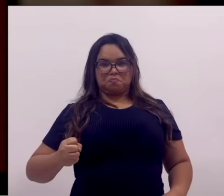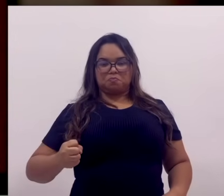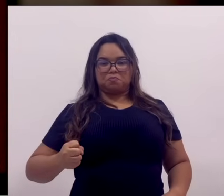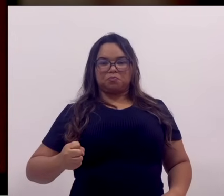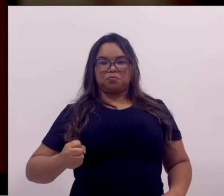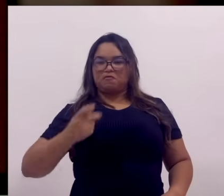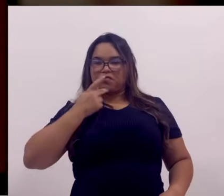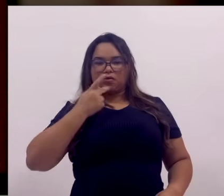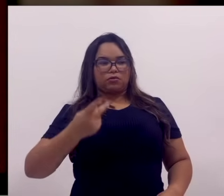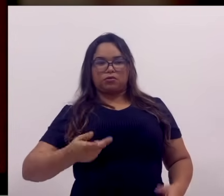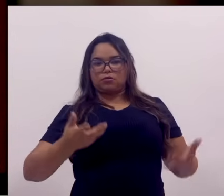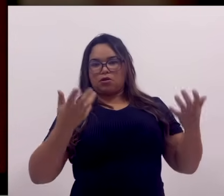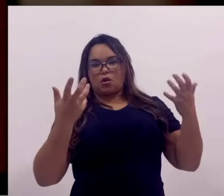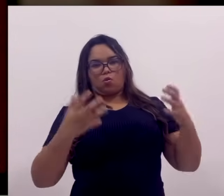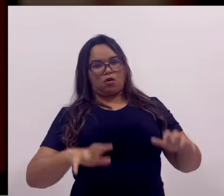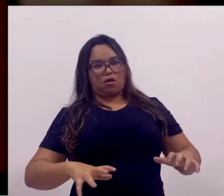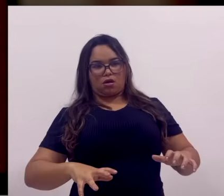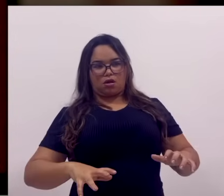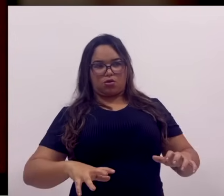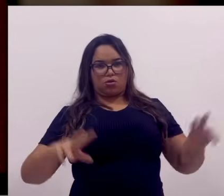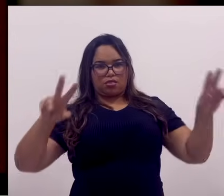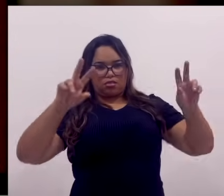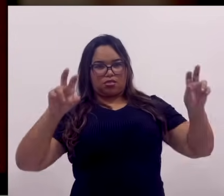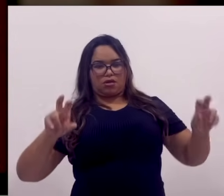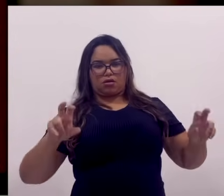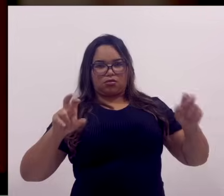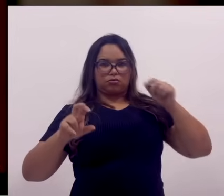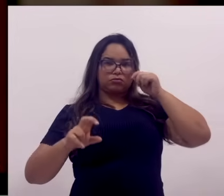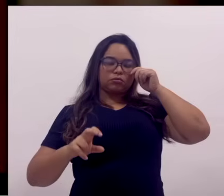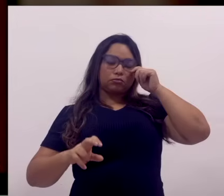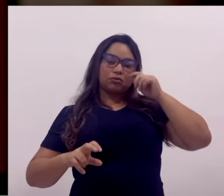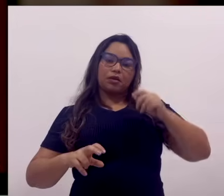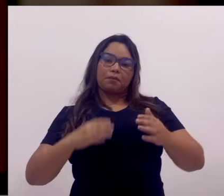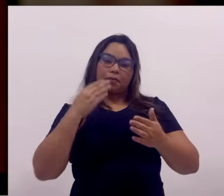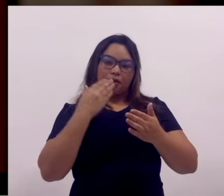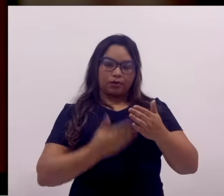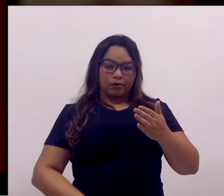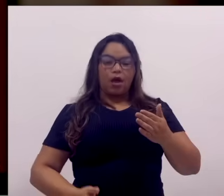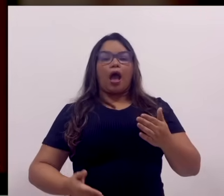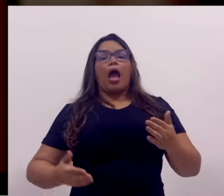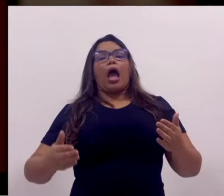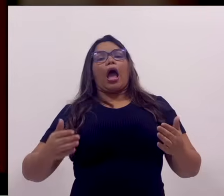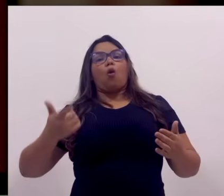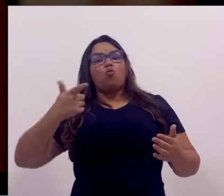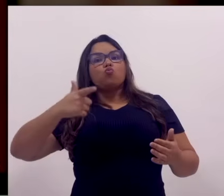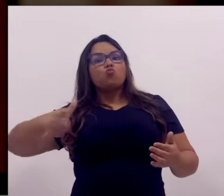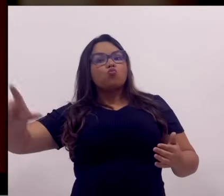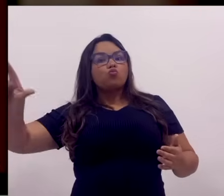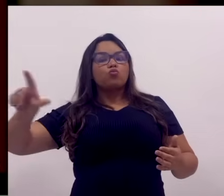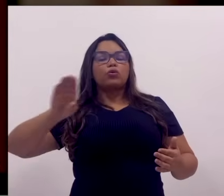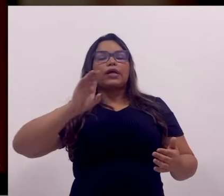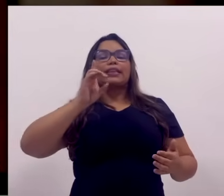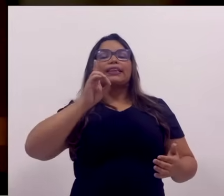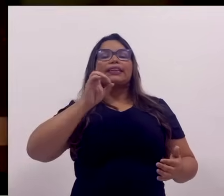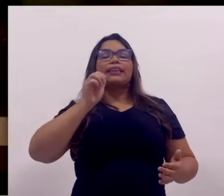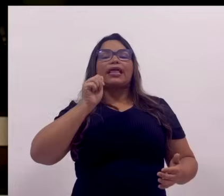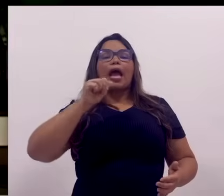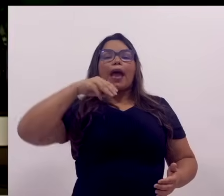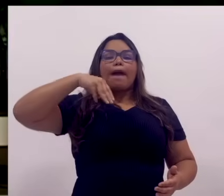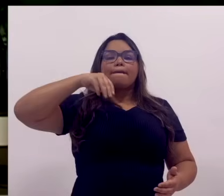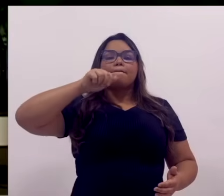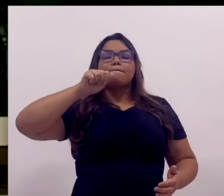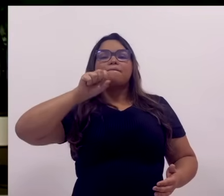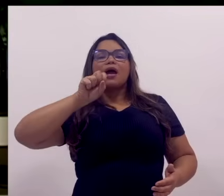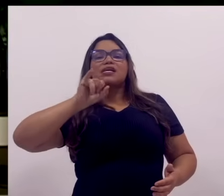esse título. E então ficou sem dono até que Damaso se tornou bispo de Roma, e foi assim que o título chegou